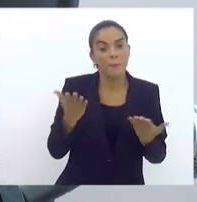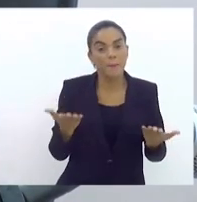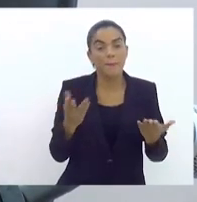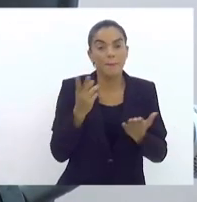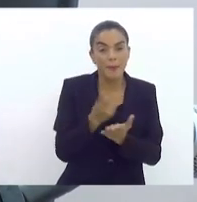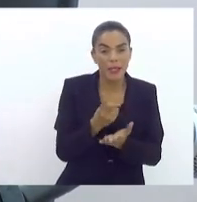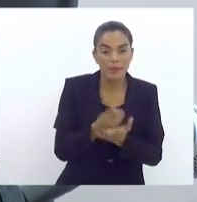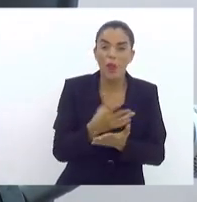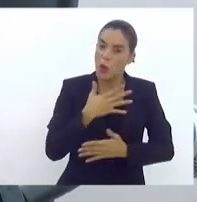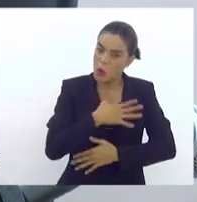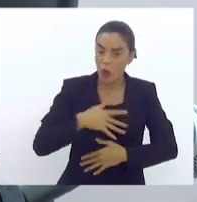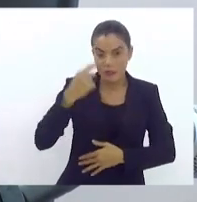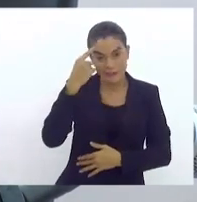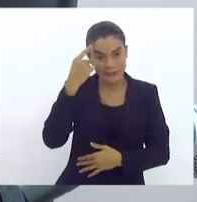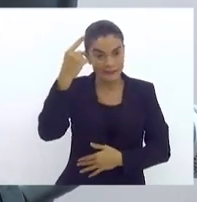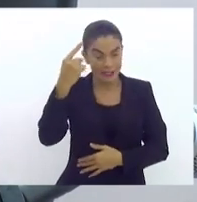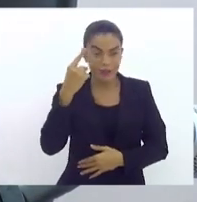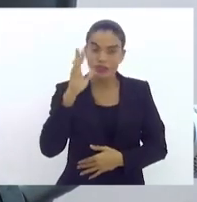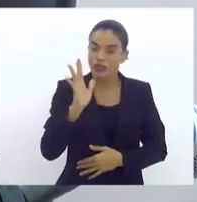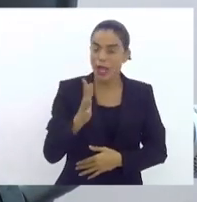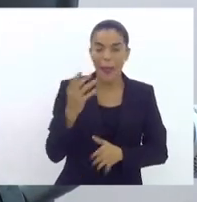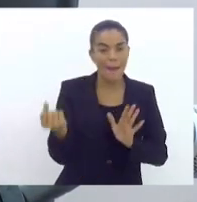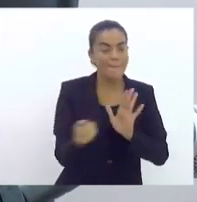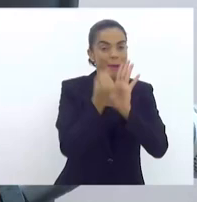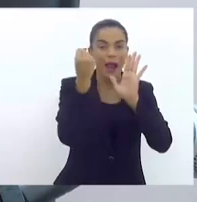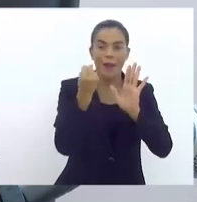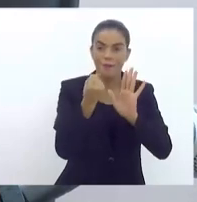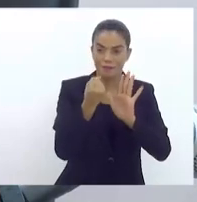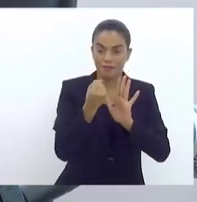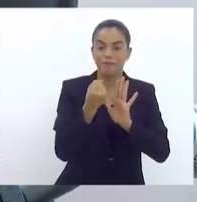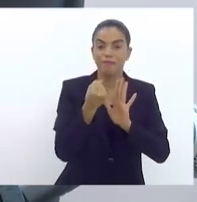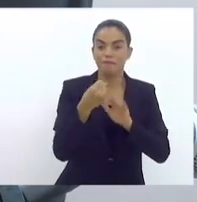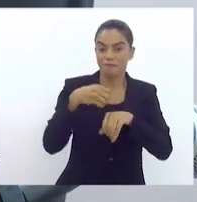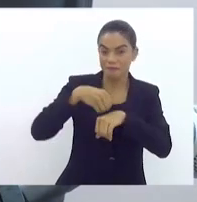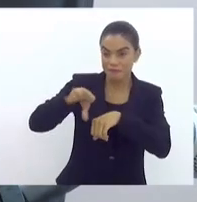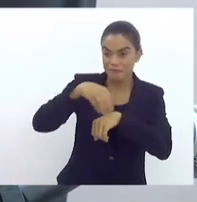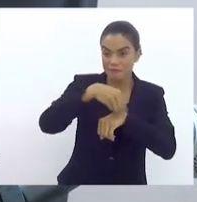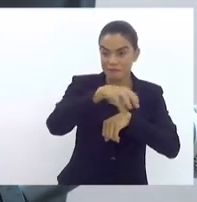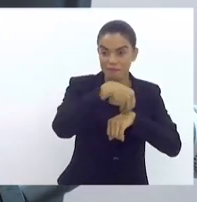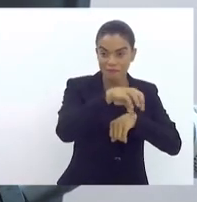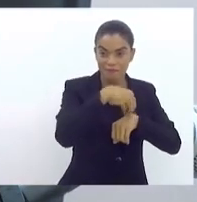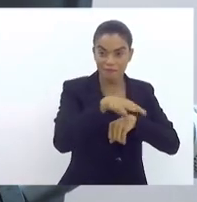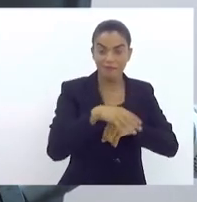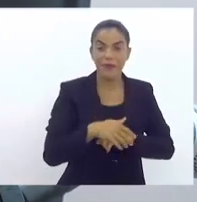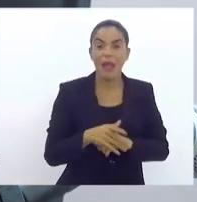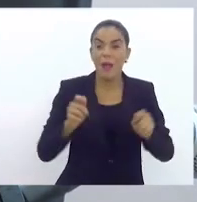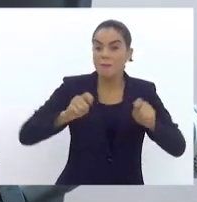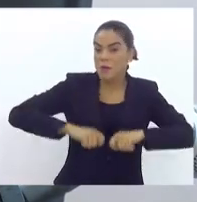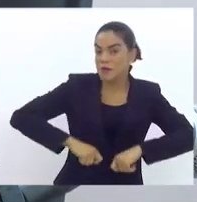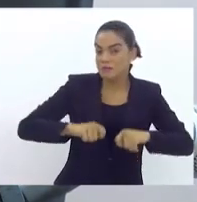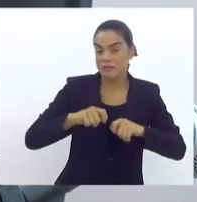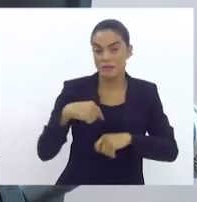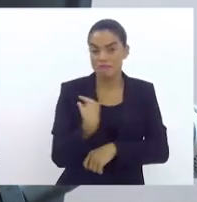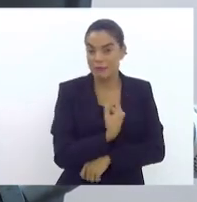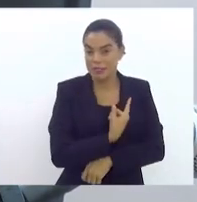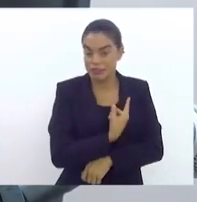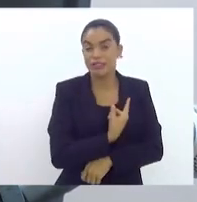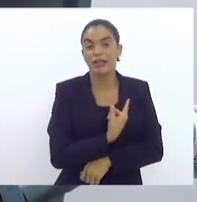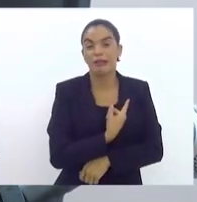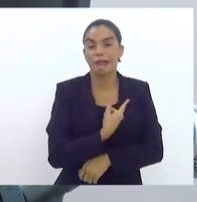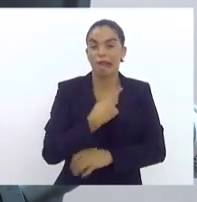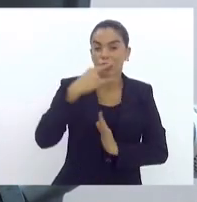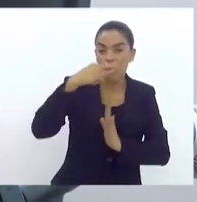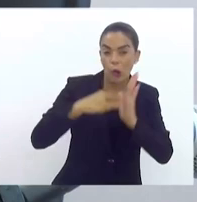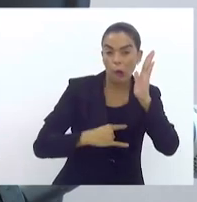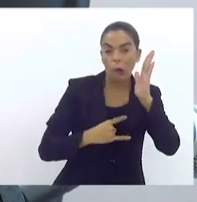a gente eu gosto dessa ideia ele já ficou na minha cabeça me dirigindo aqui para as minhas companheiras a possibilidade da gente fazer um documento